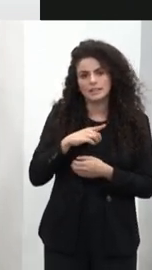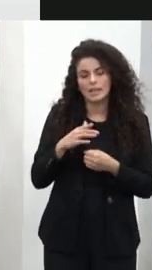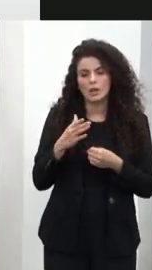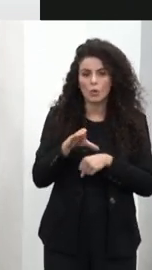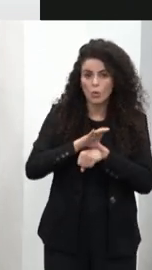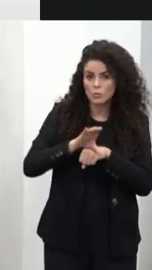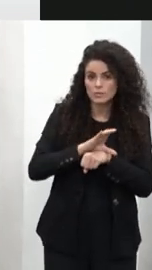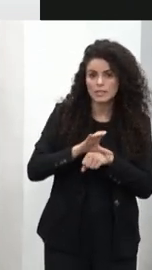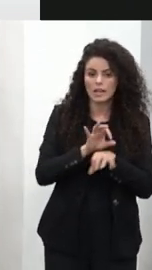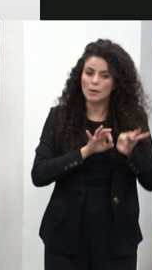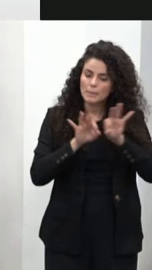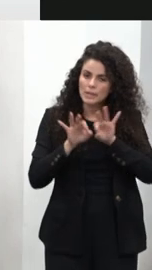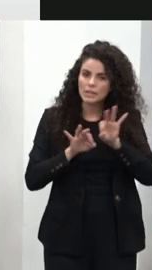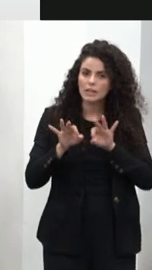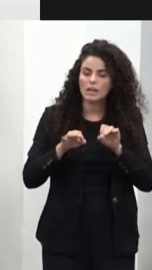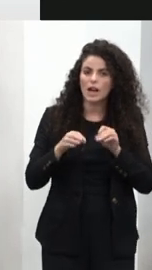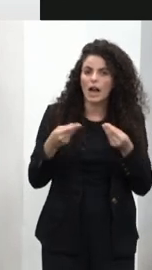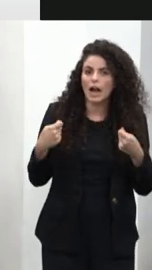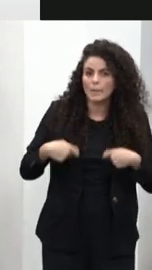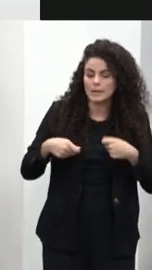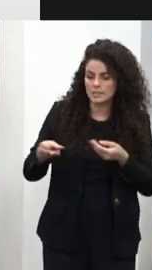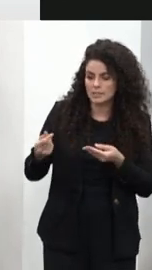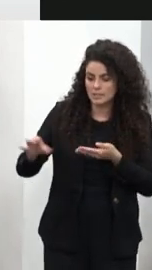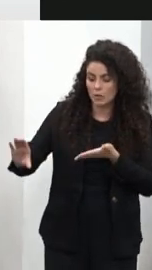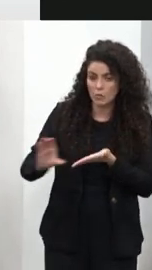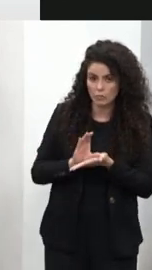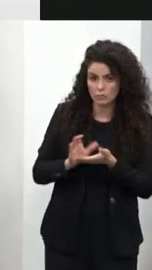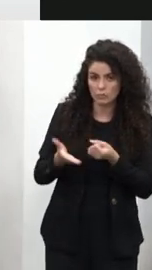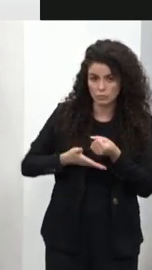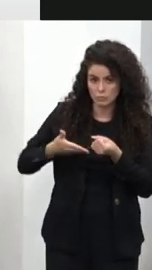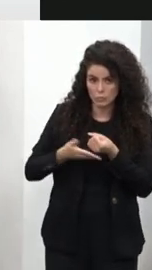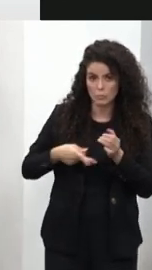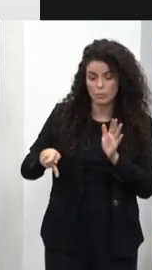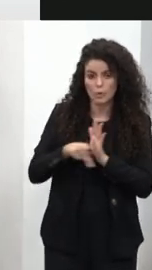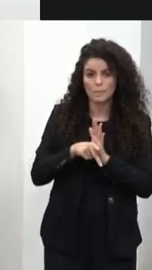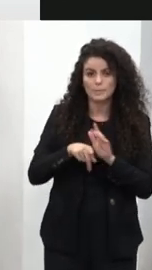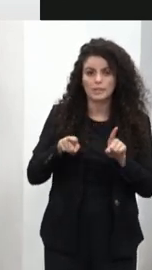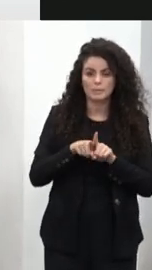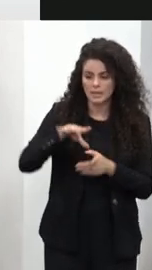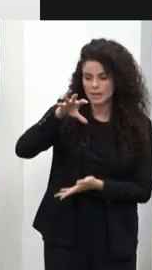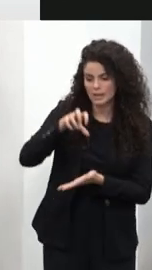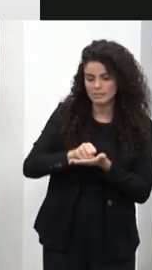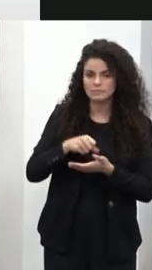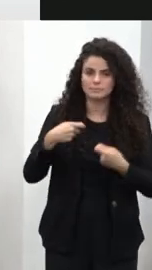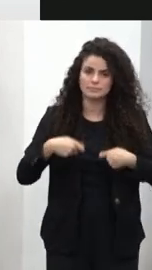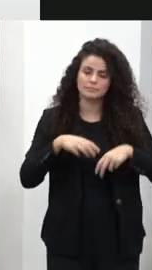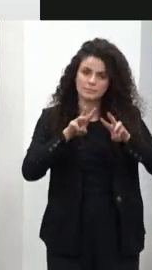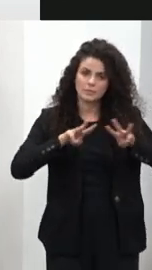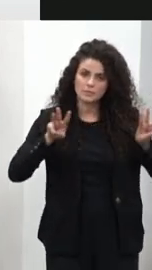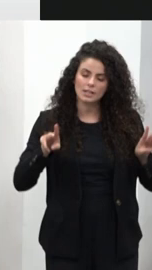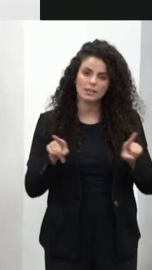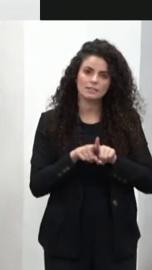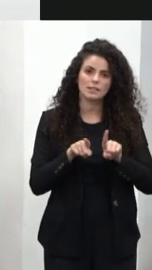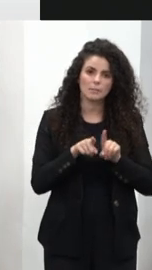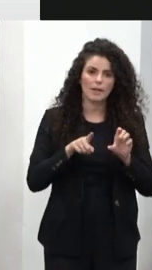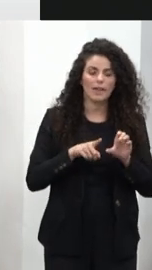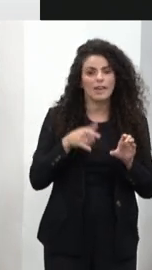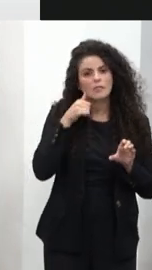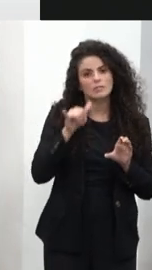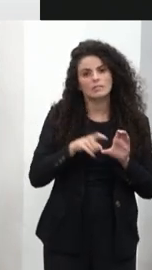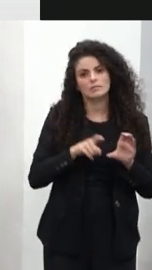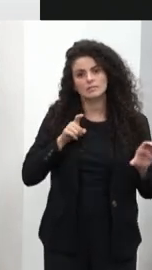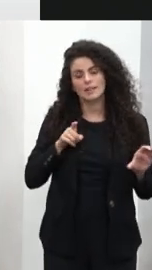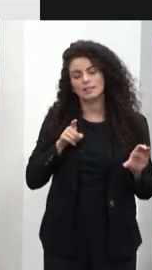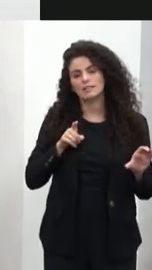eu já dei a resposta a respeito do fundo a consolidação dos cadastros desvinculação dos prazos de prestação de contas